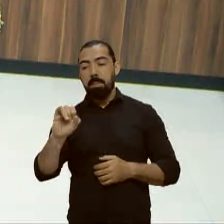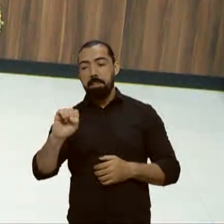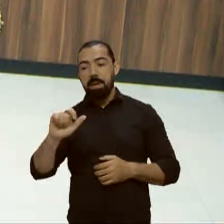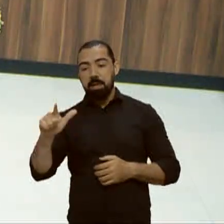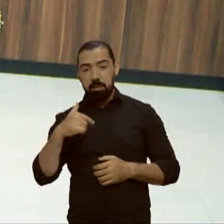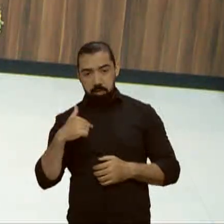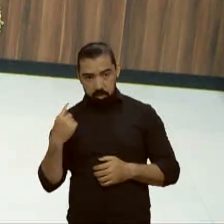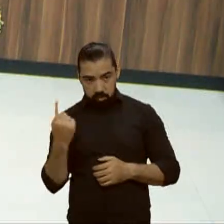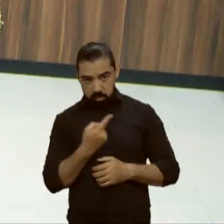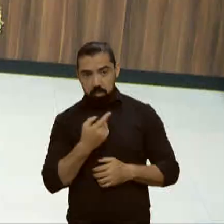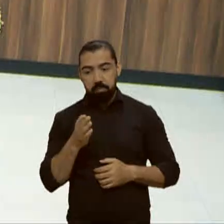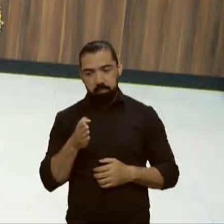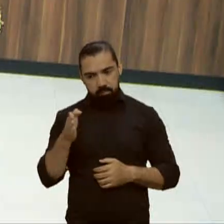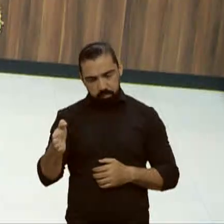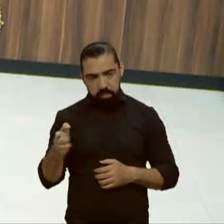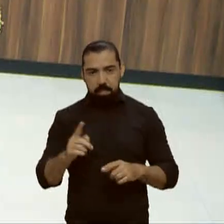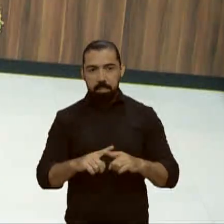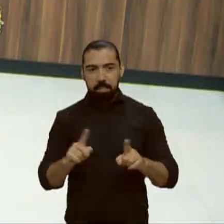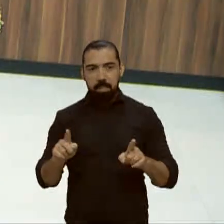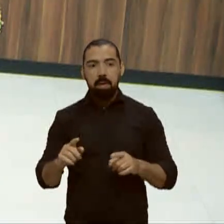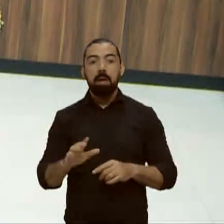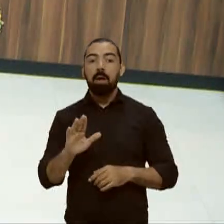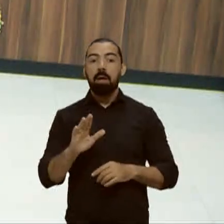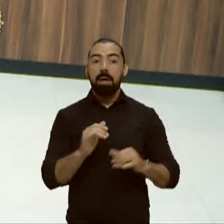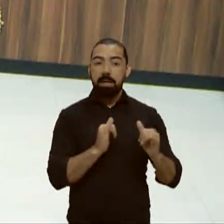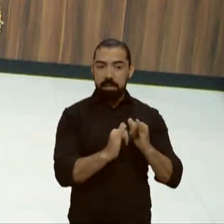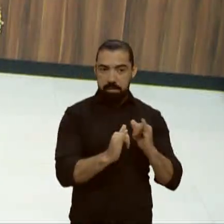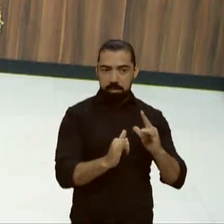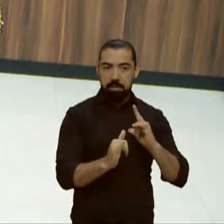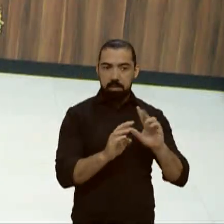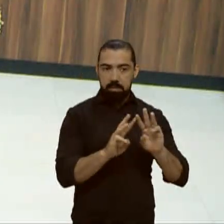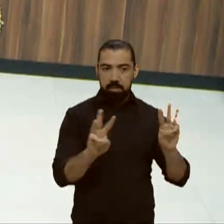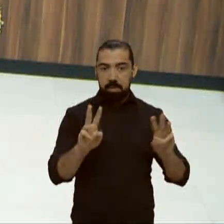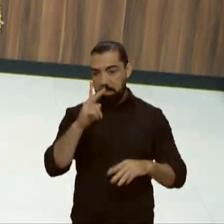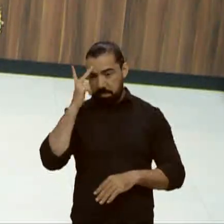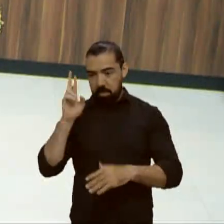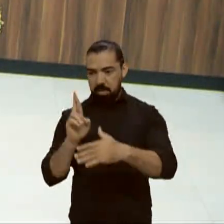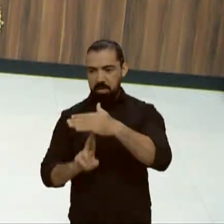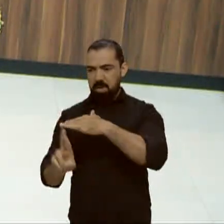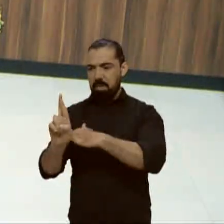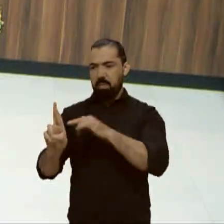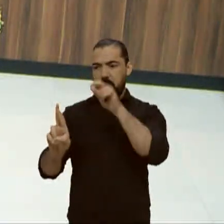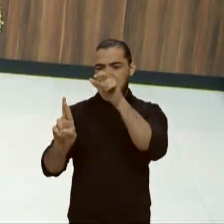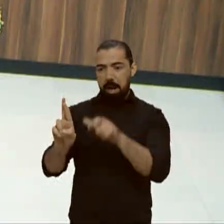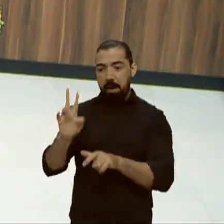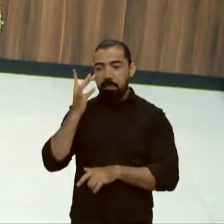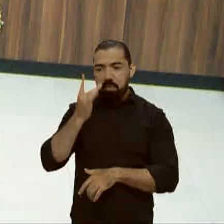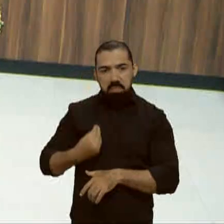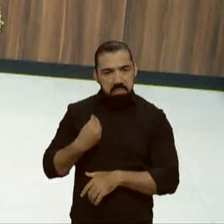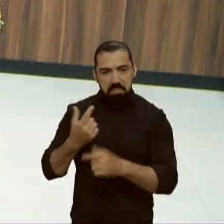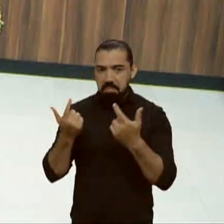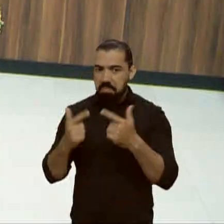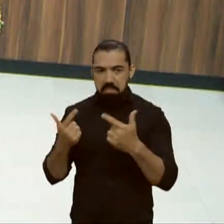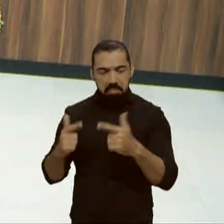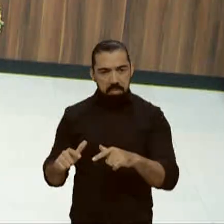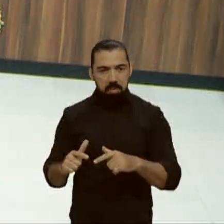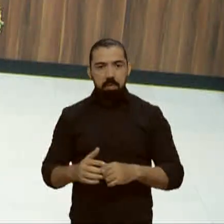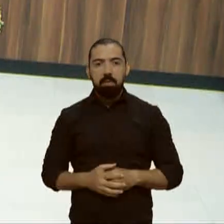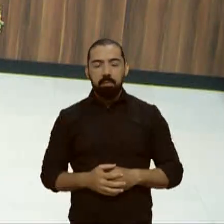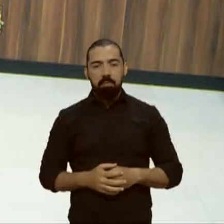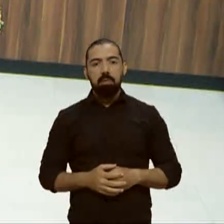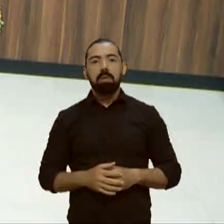lá, mas realmente só estava na internet o endereço, porque não tinha nenhum representante lá. Tentamos de todas as formas, foram